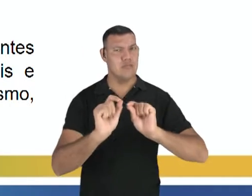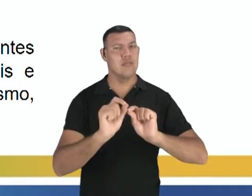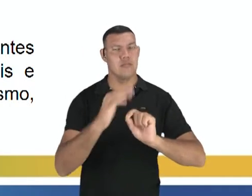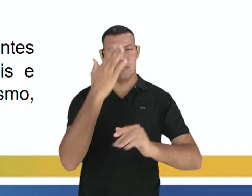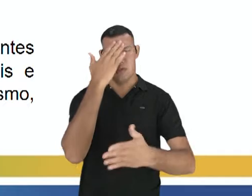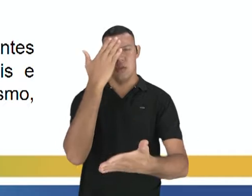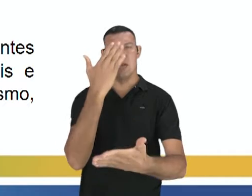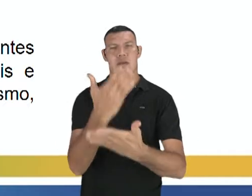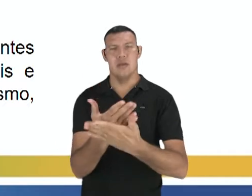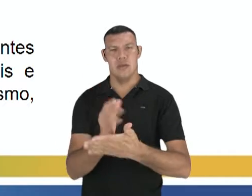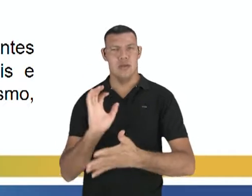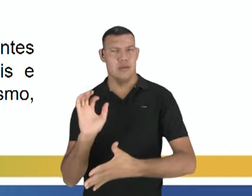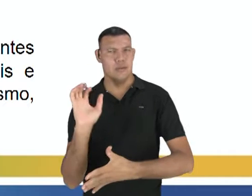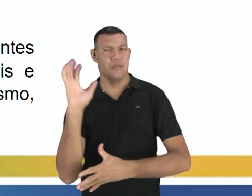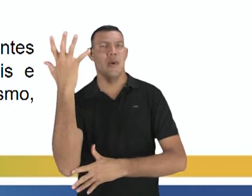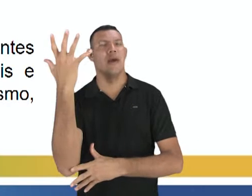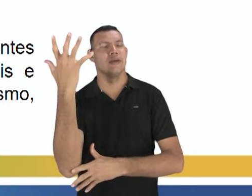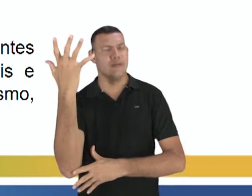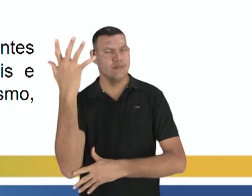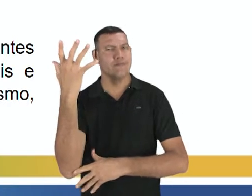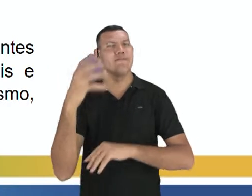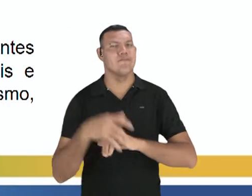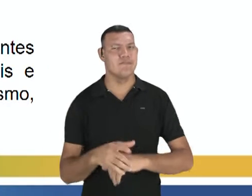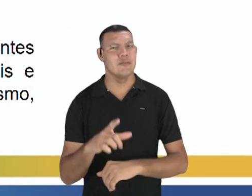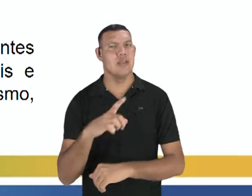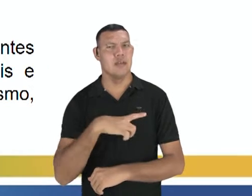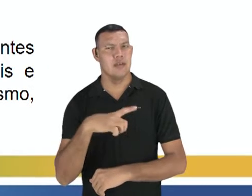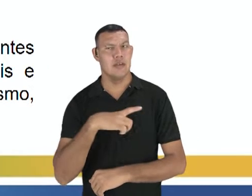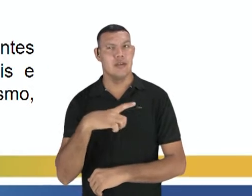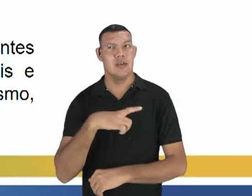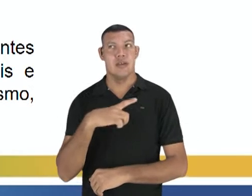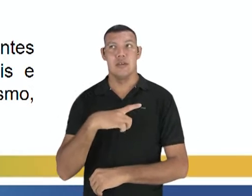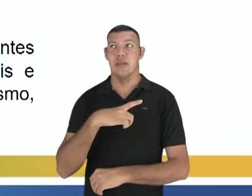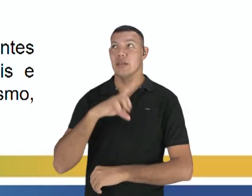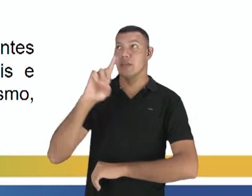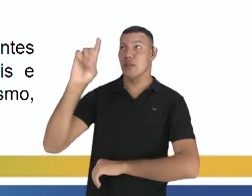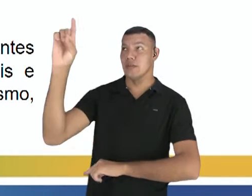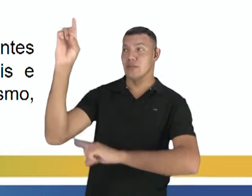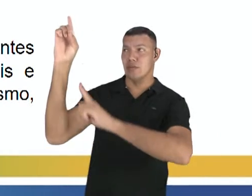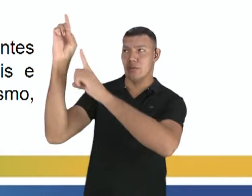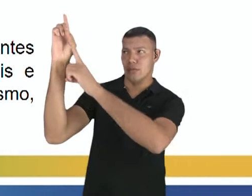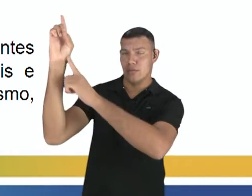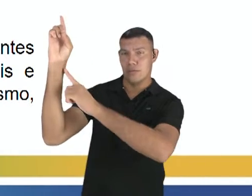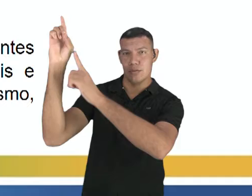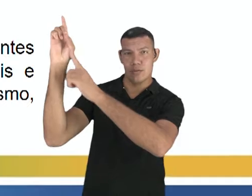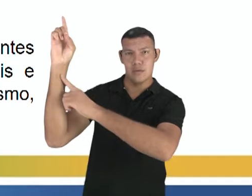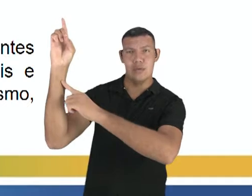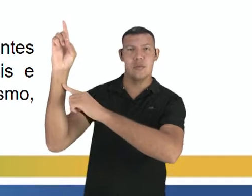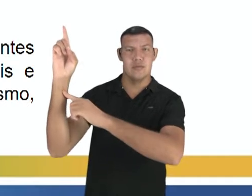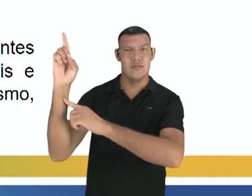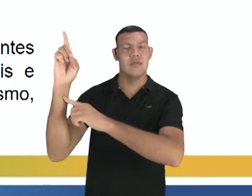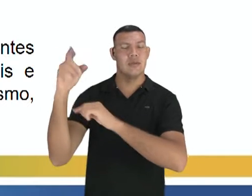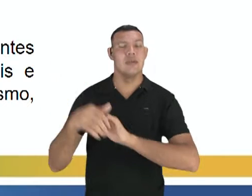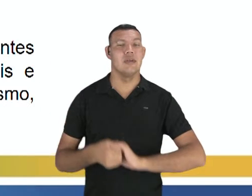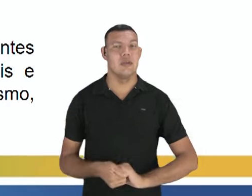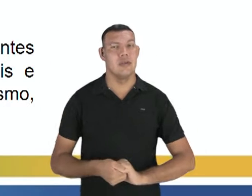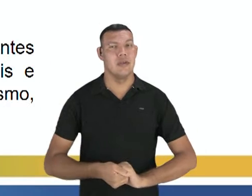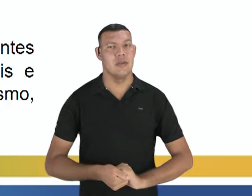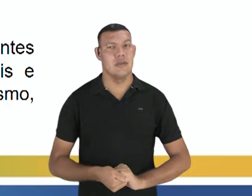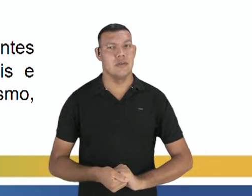de que todos os fenômenos acontecem pela vontade de entidades ou energias